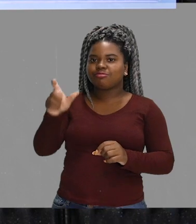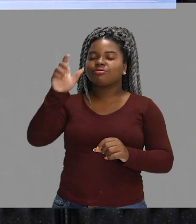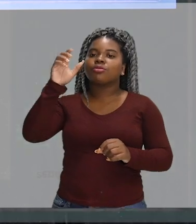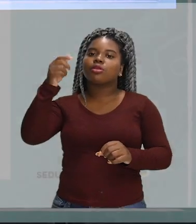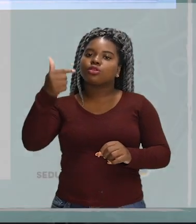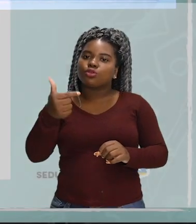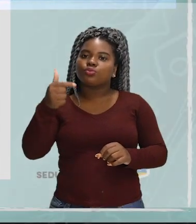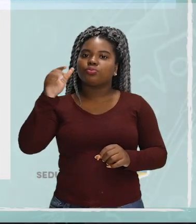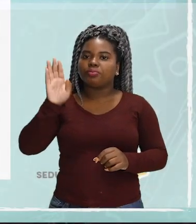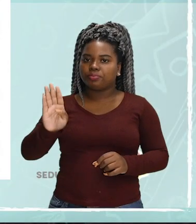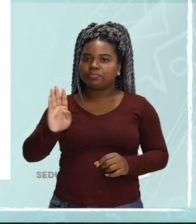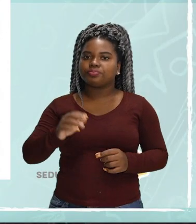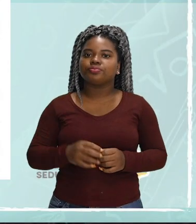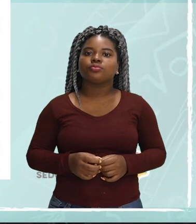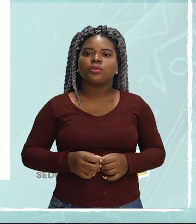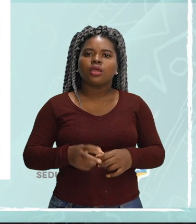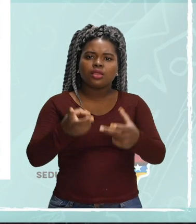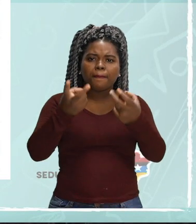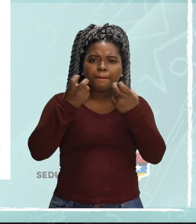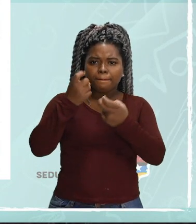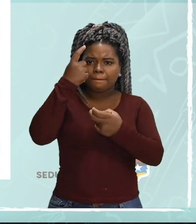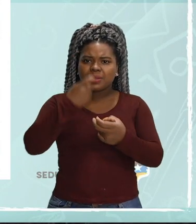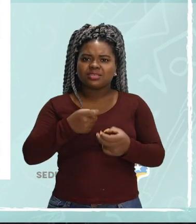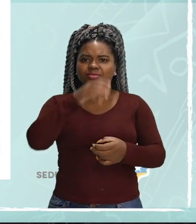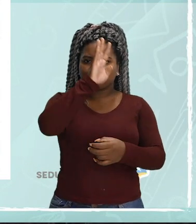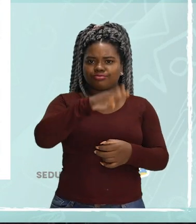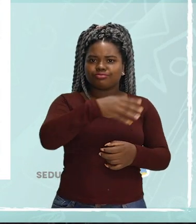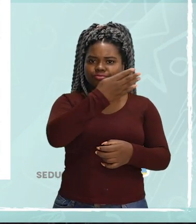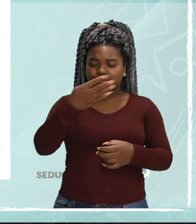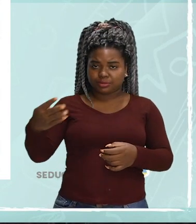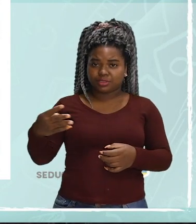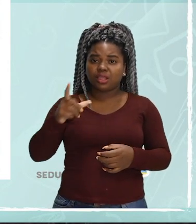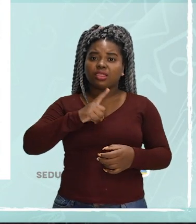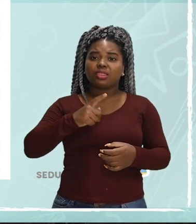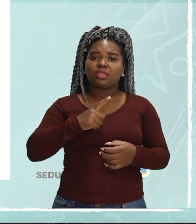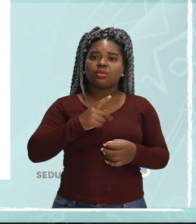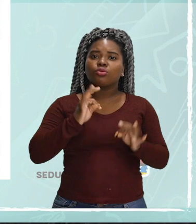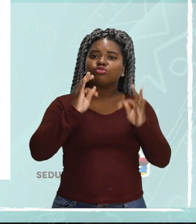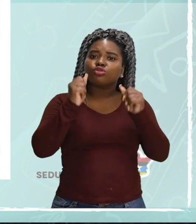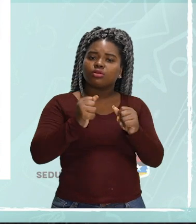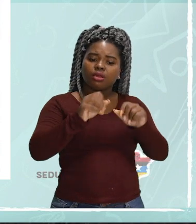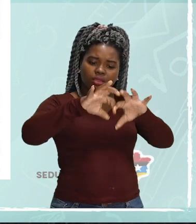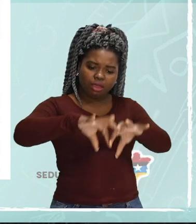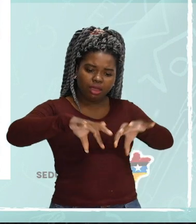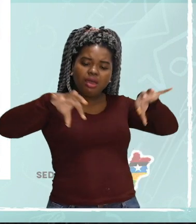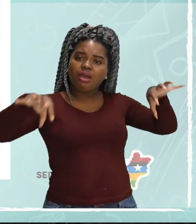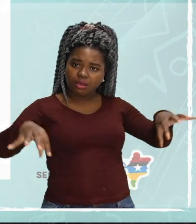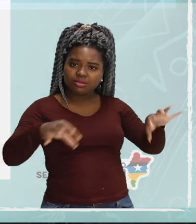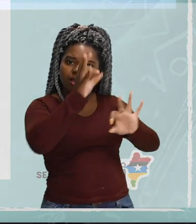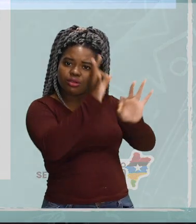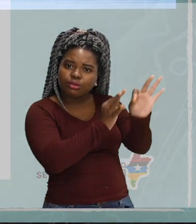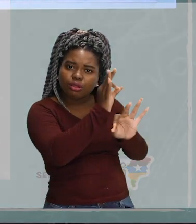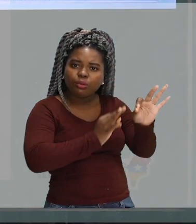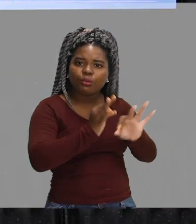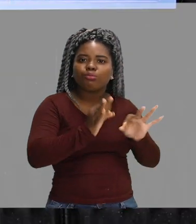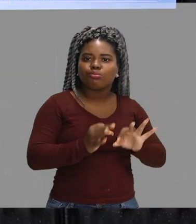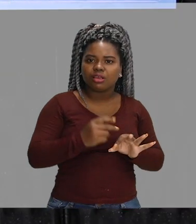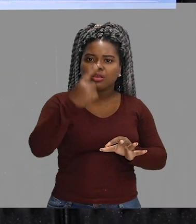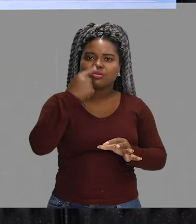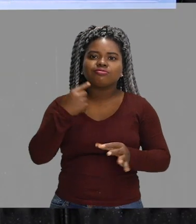estar localizado no 6º período. O seu elétron mais energético